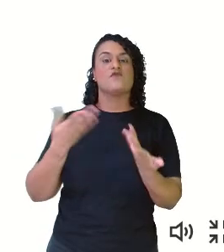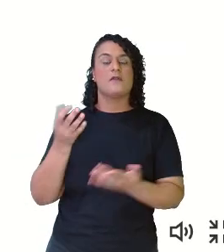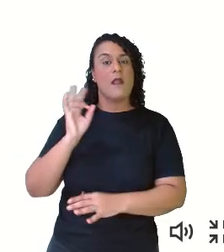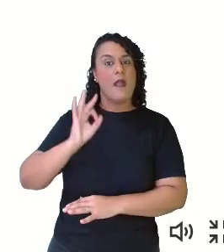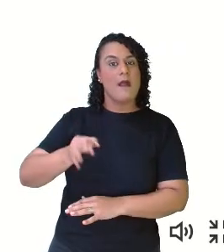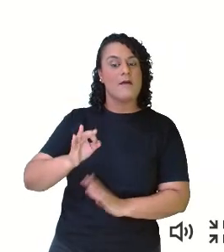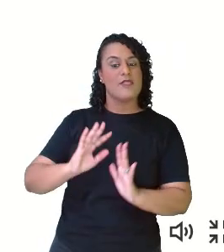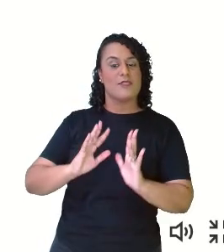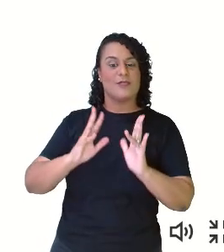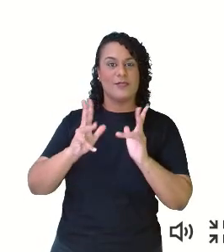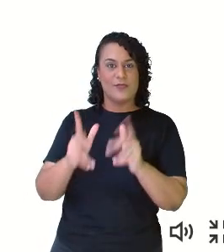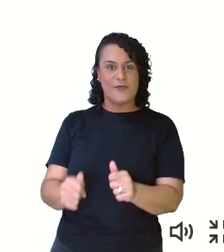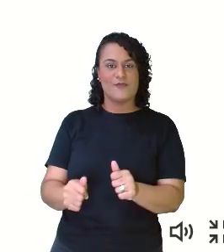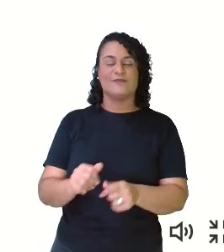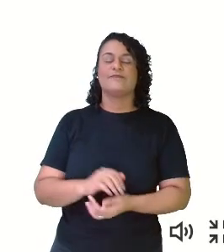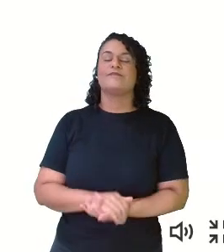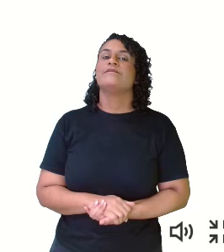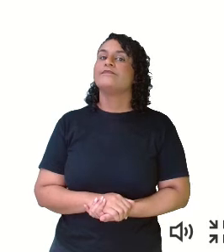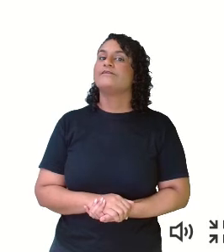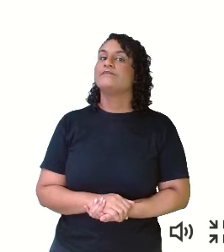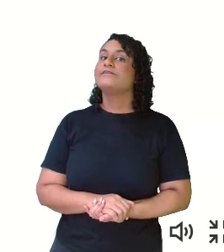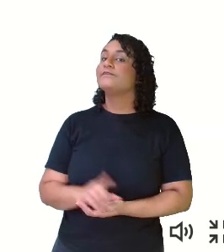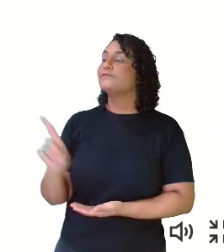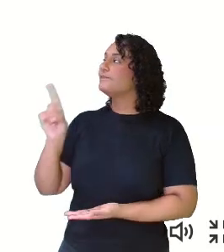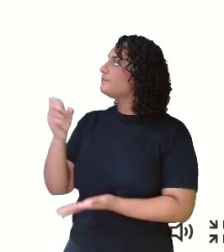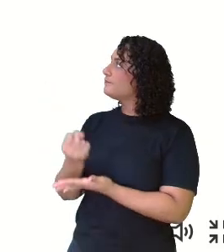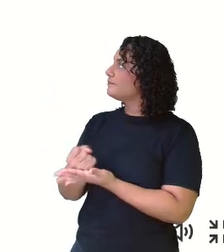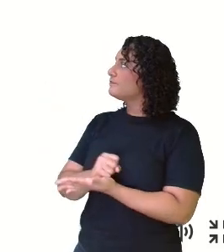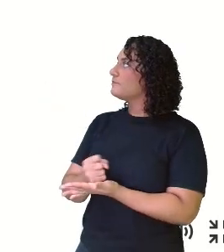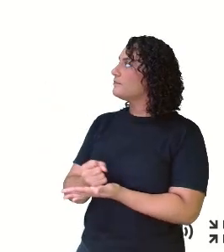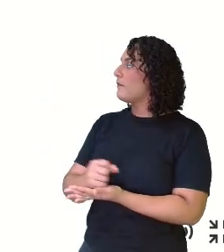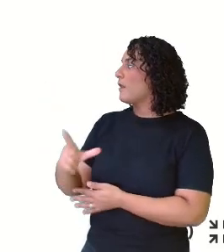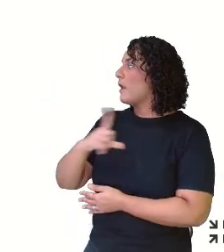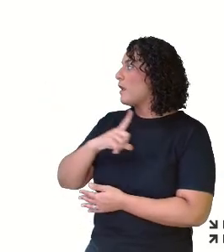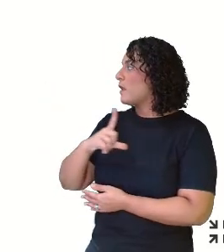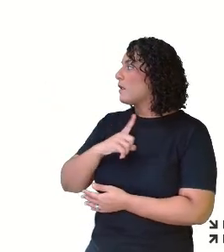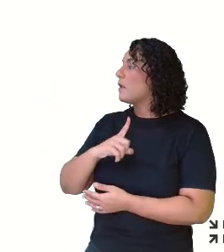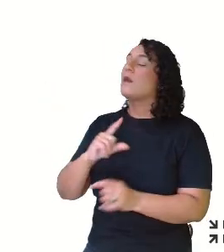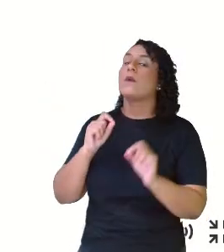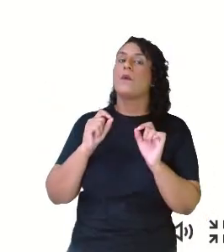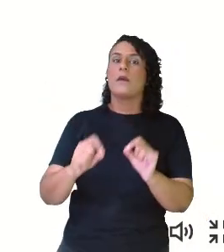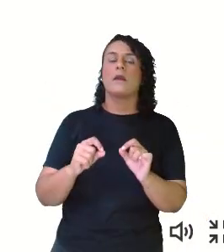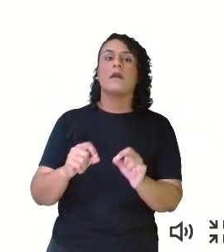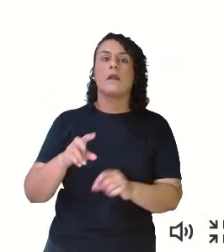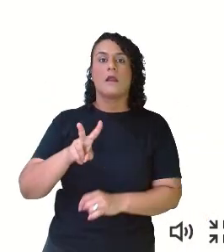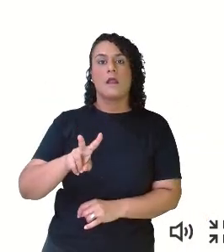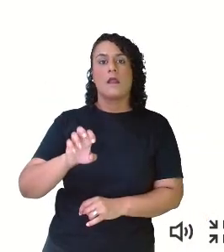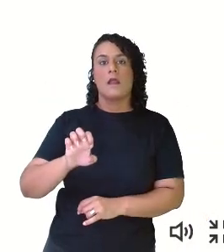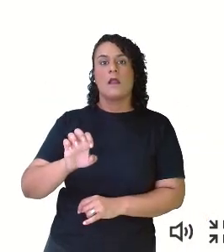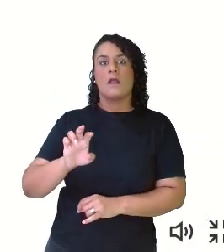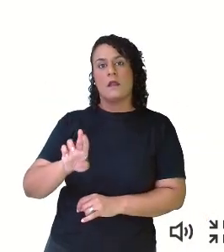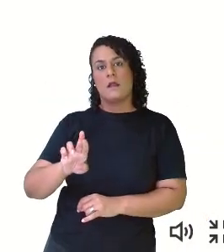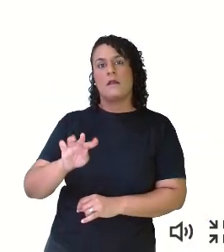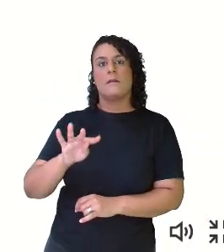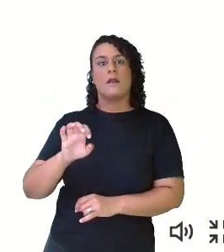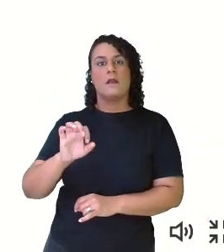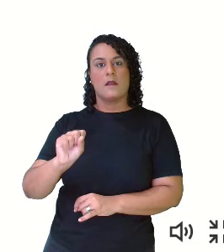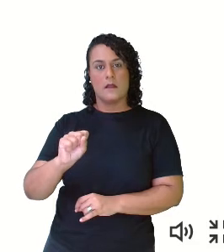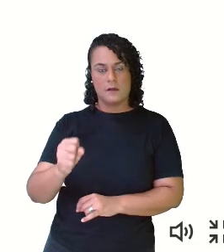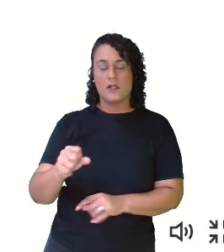só, aqui nesse jogo tem aqui os verbetes, aqui ó, e aqui